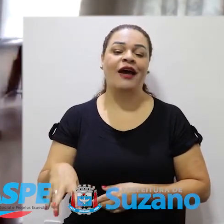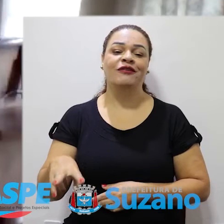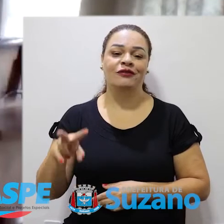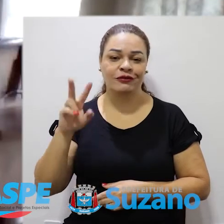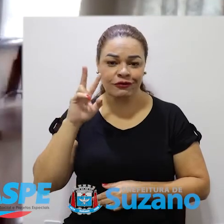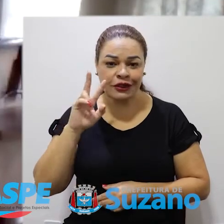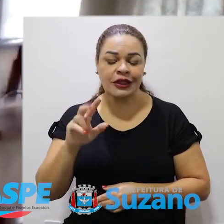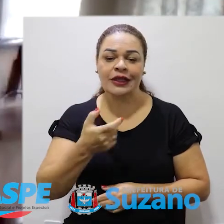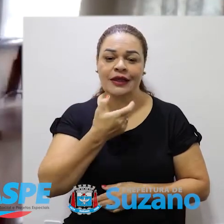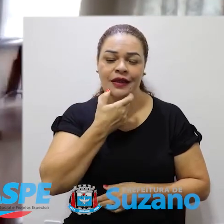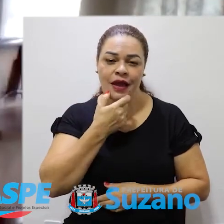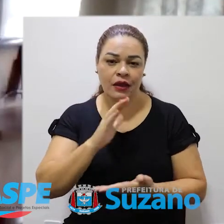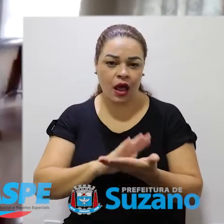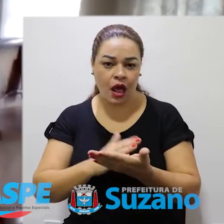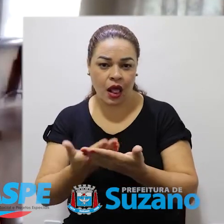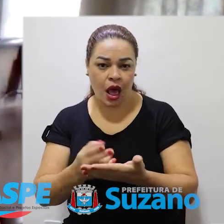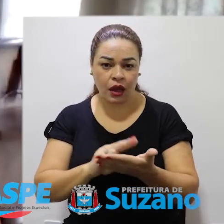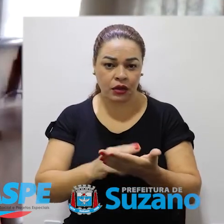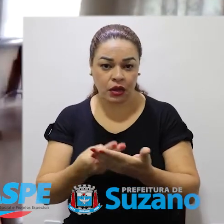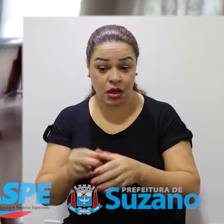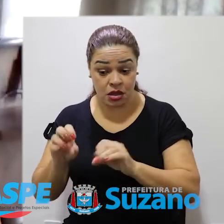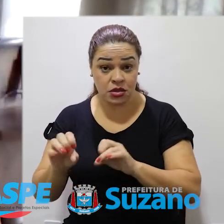de inglês ensinando inglês para alguém?